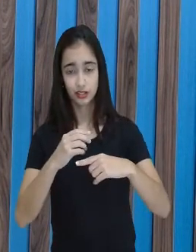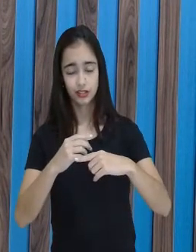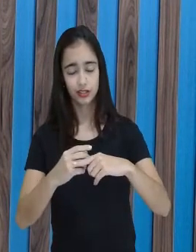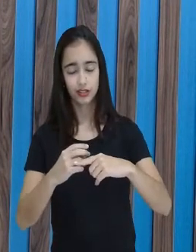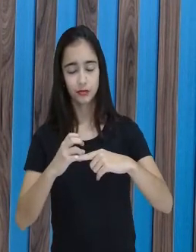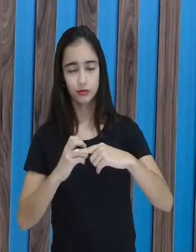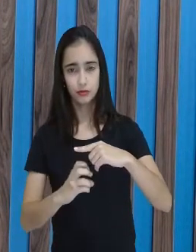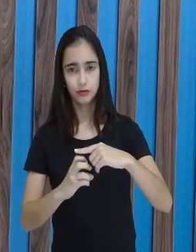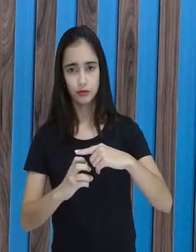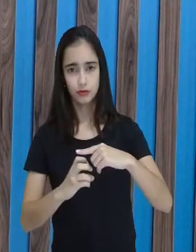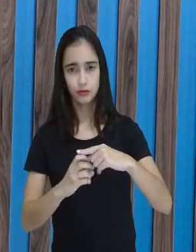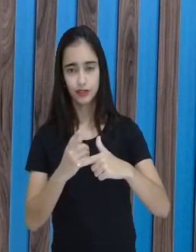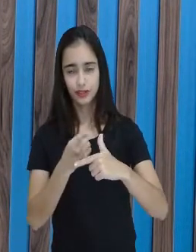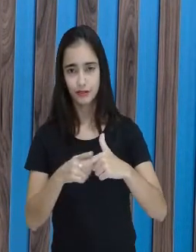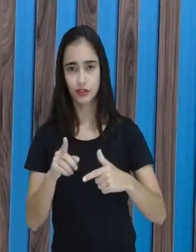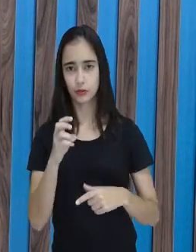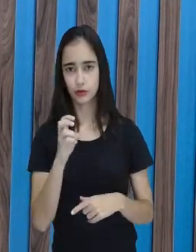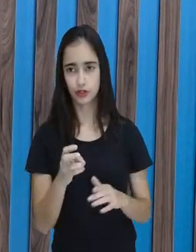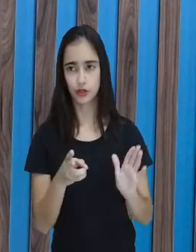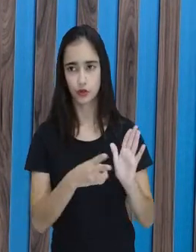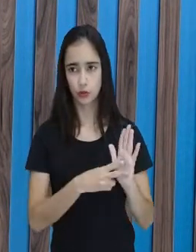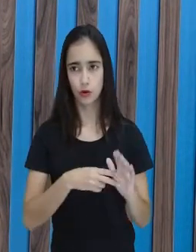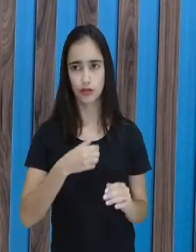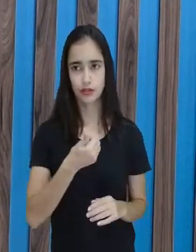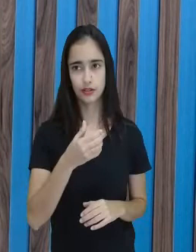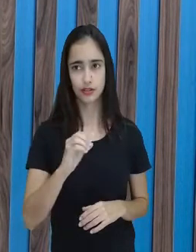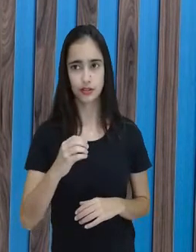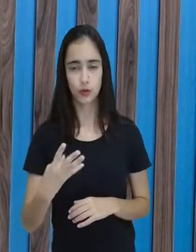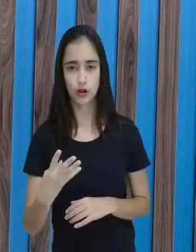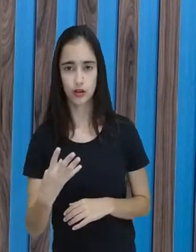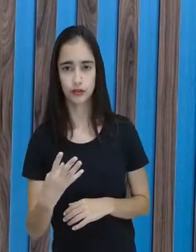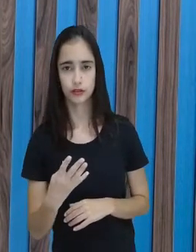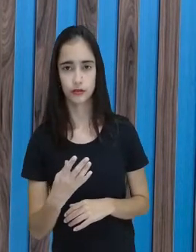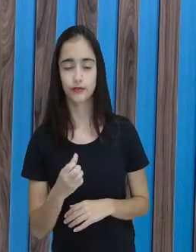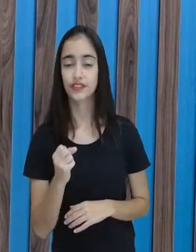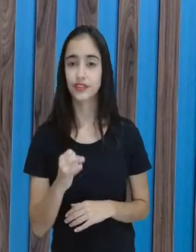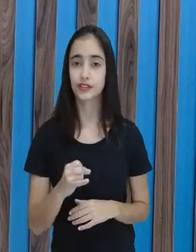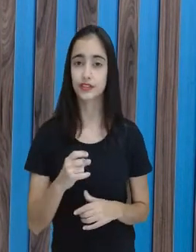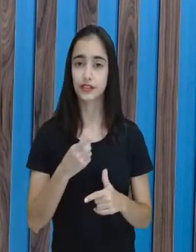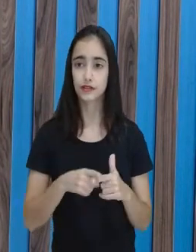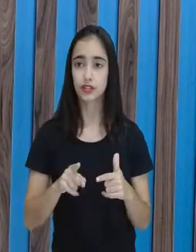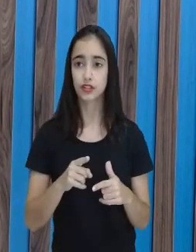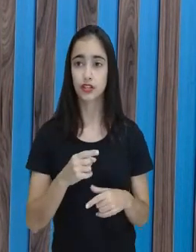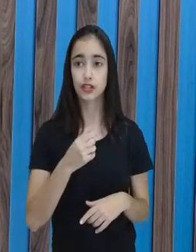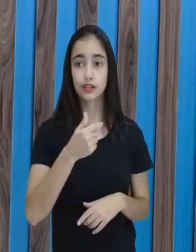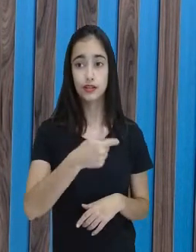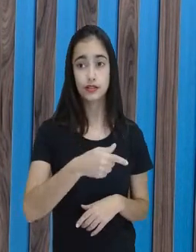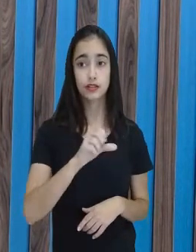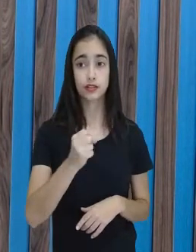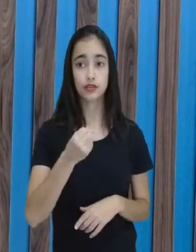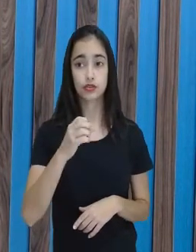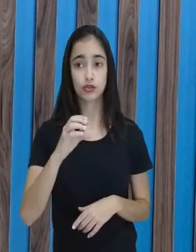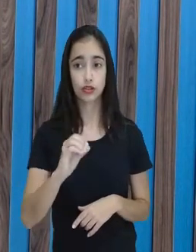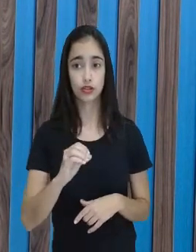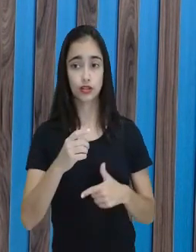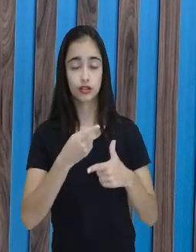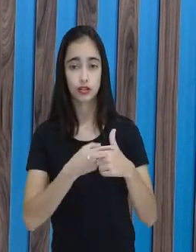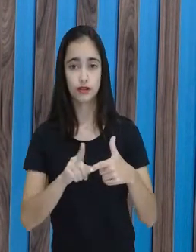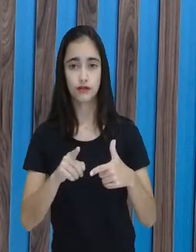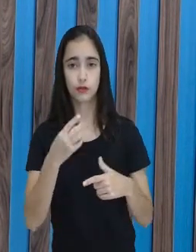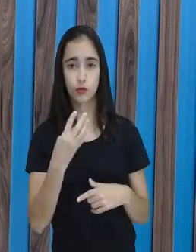104. Quando divide 780 por 4, chega a um número de